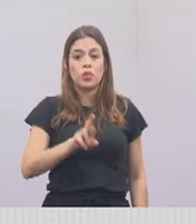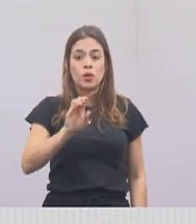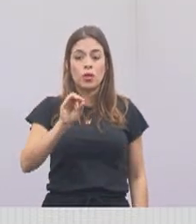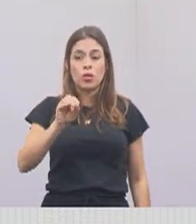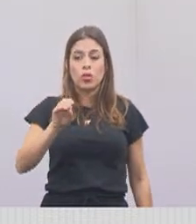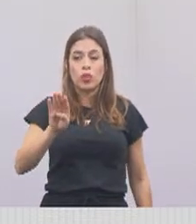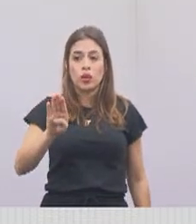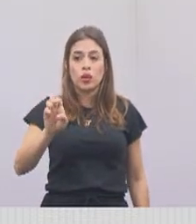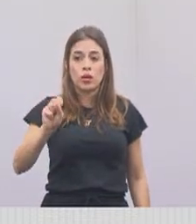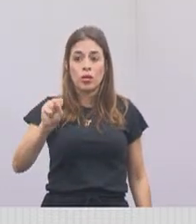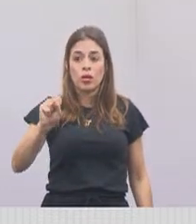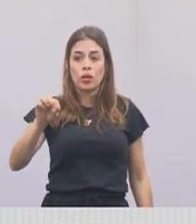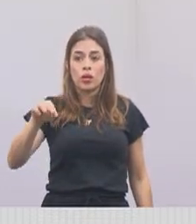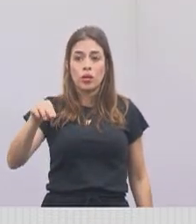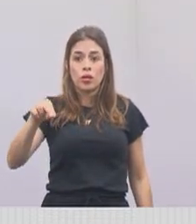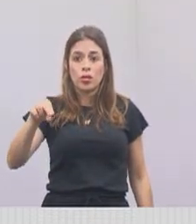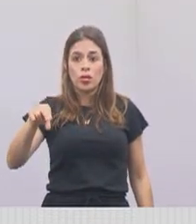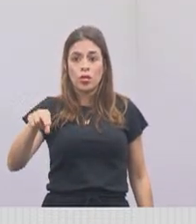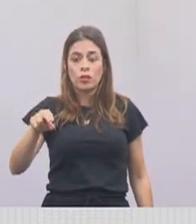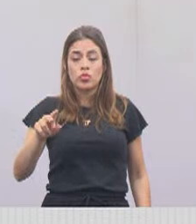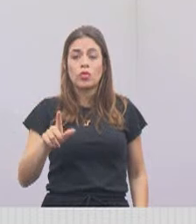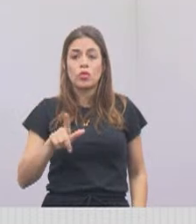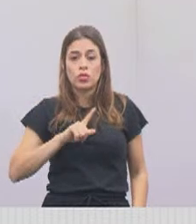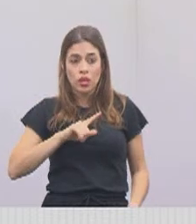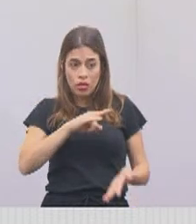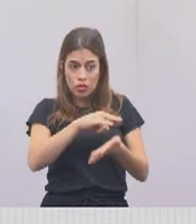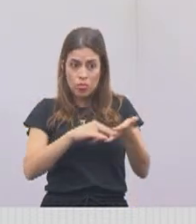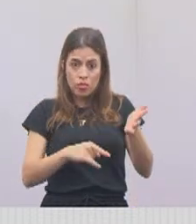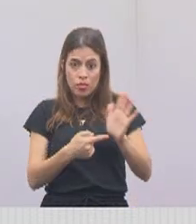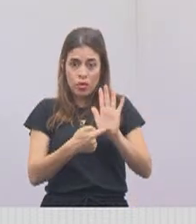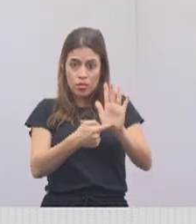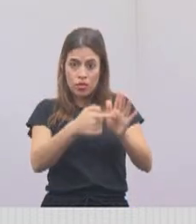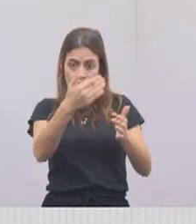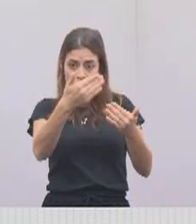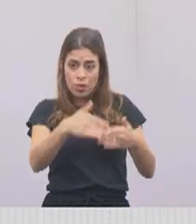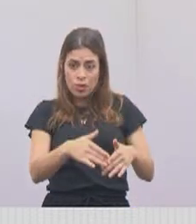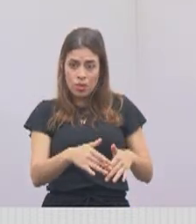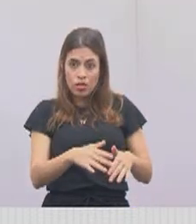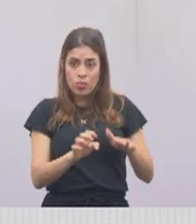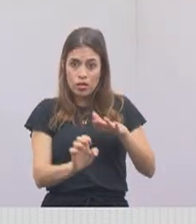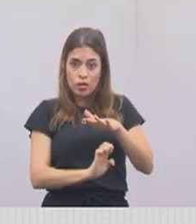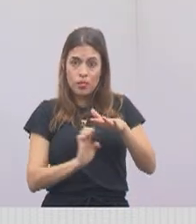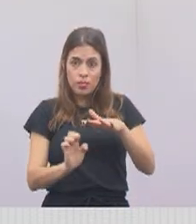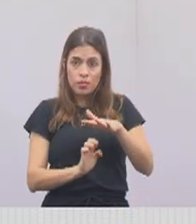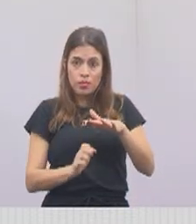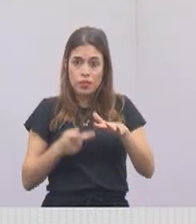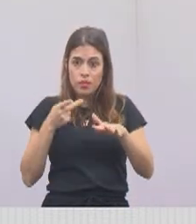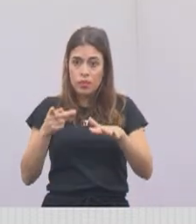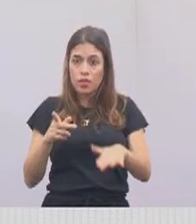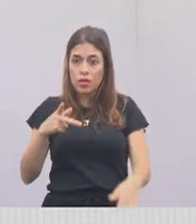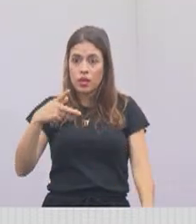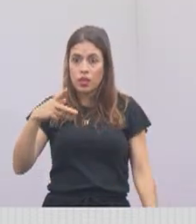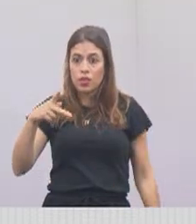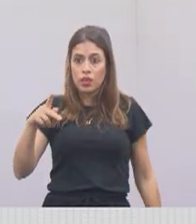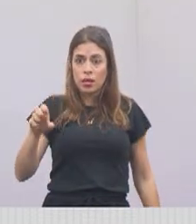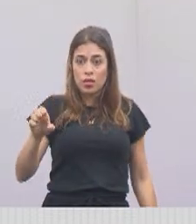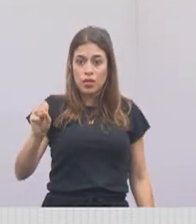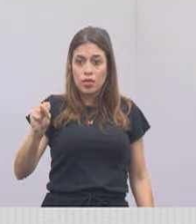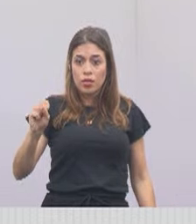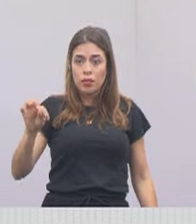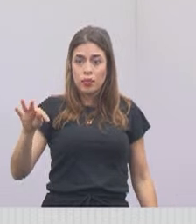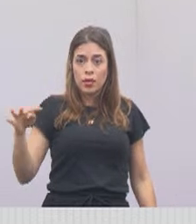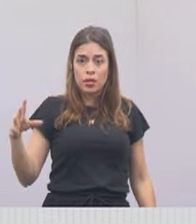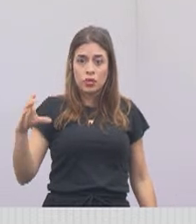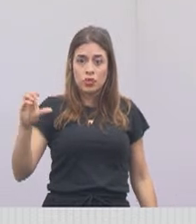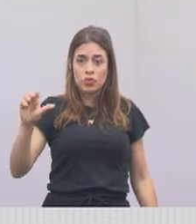a pastora Fran, falaram, não, a gente tem um documento, nós temos um laudo de uma empresa que eu vou até citar aqui, é Pest Clean, nós temos nota